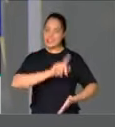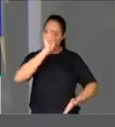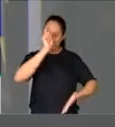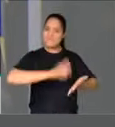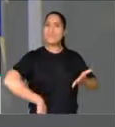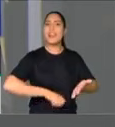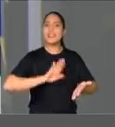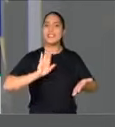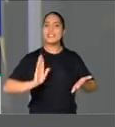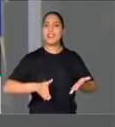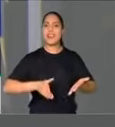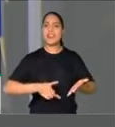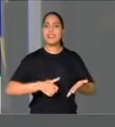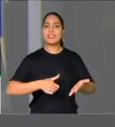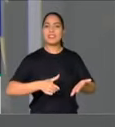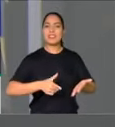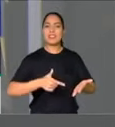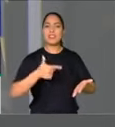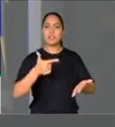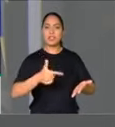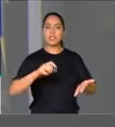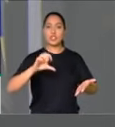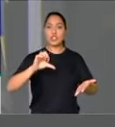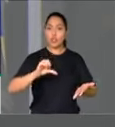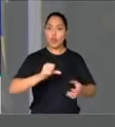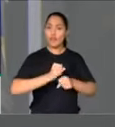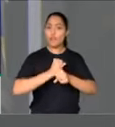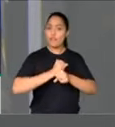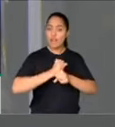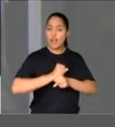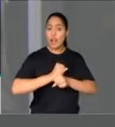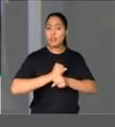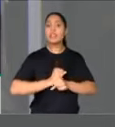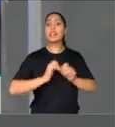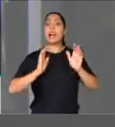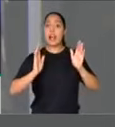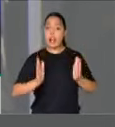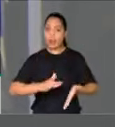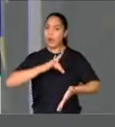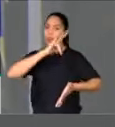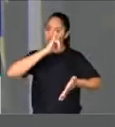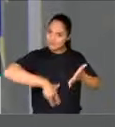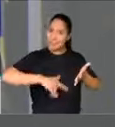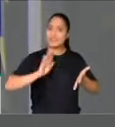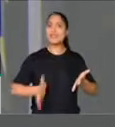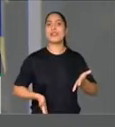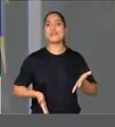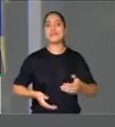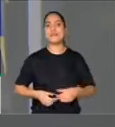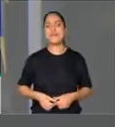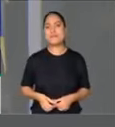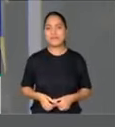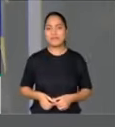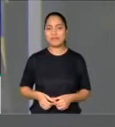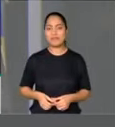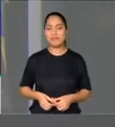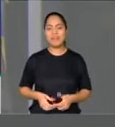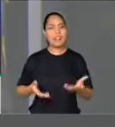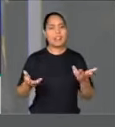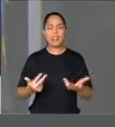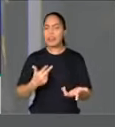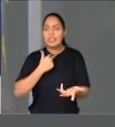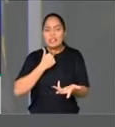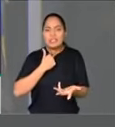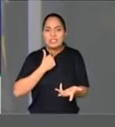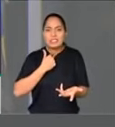papel passado, 29 anos juntos, agora documentados. Não